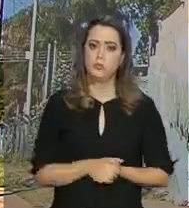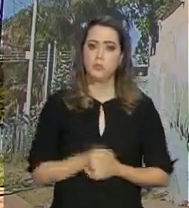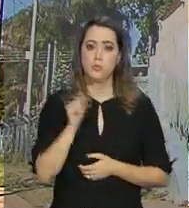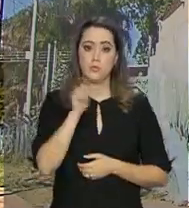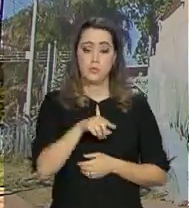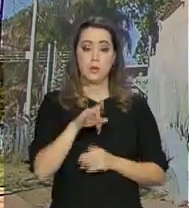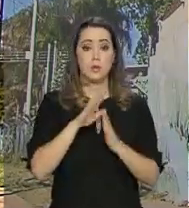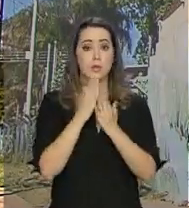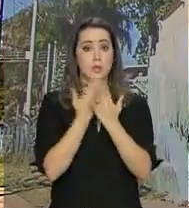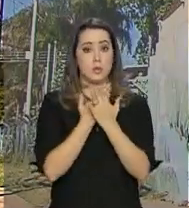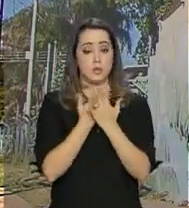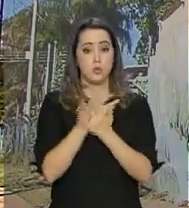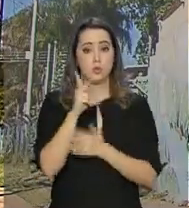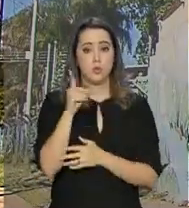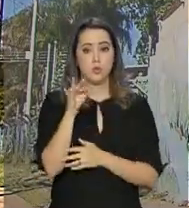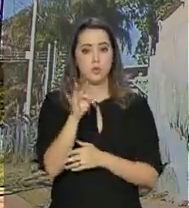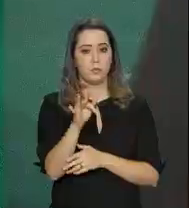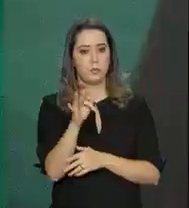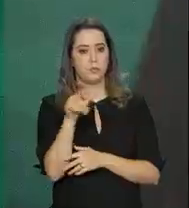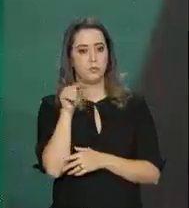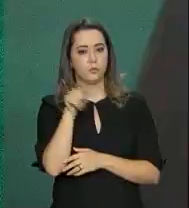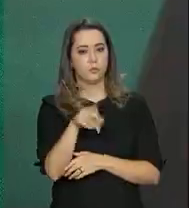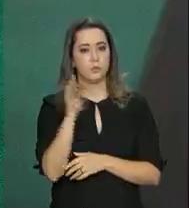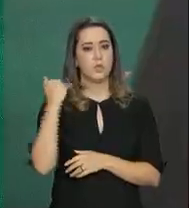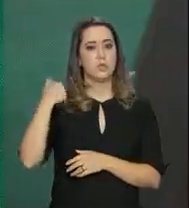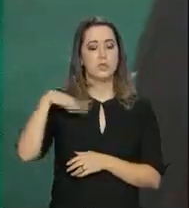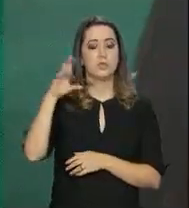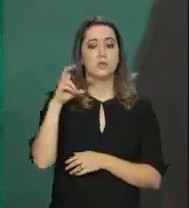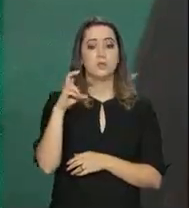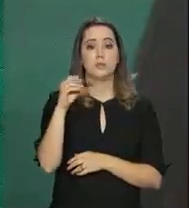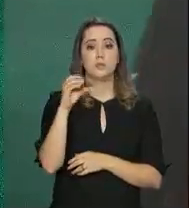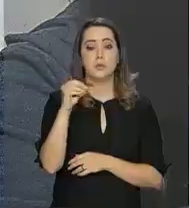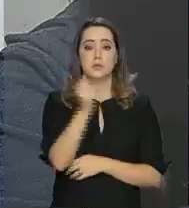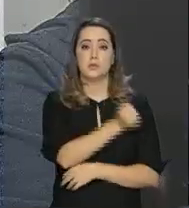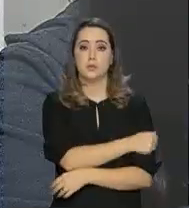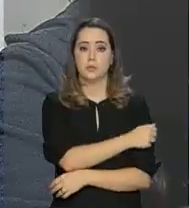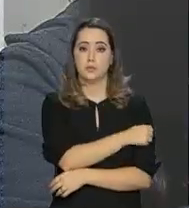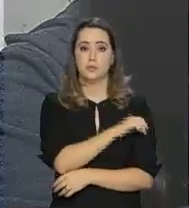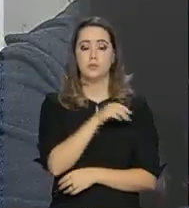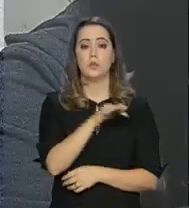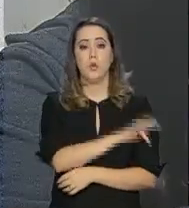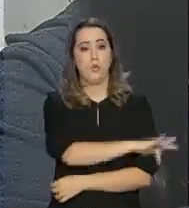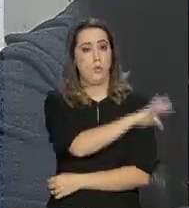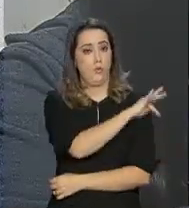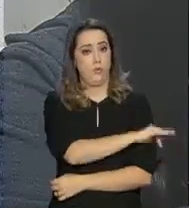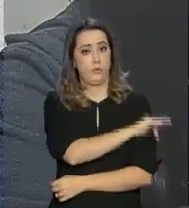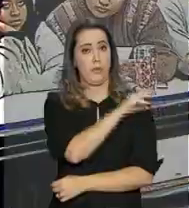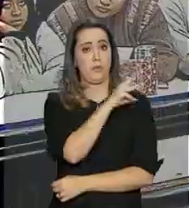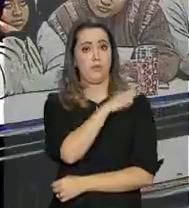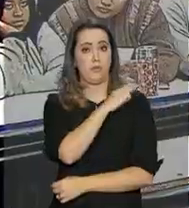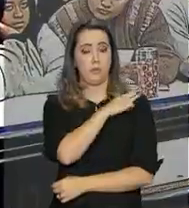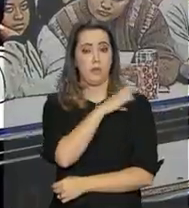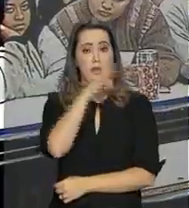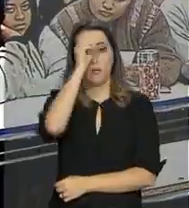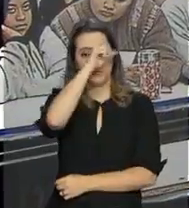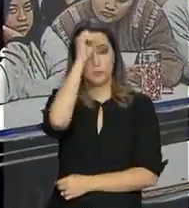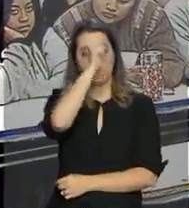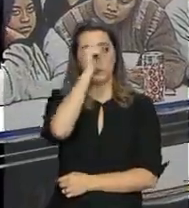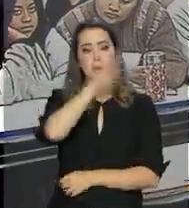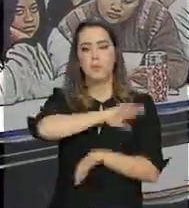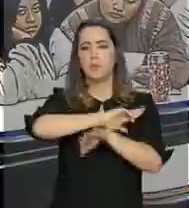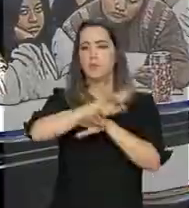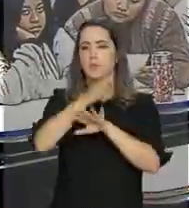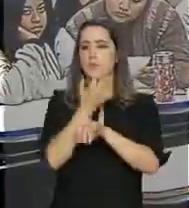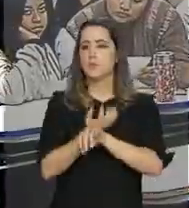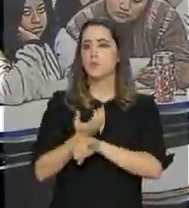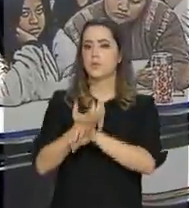Nesta escola pública do Distrito Federal, os mais de 500 alunos dos ensinos fundamental e médio aprendem as disciplinas